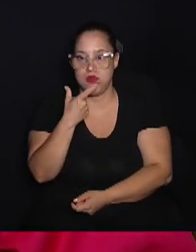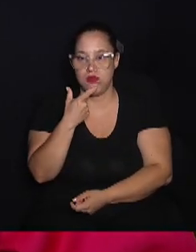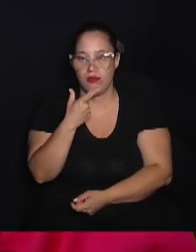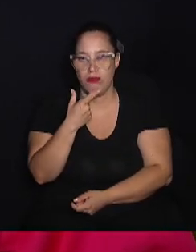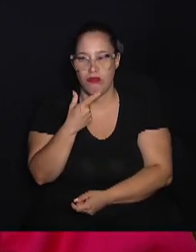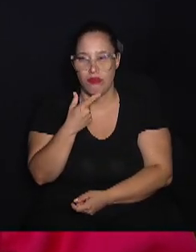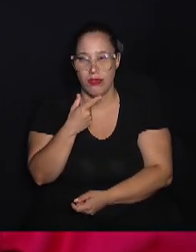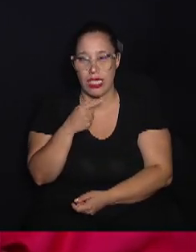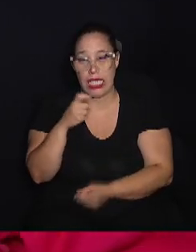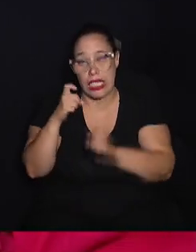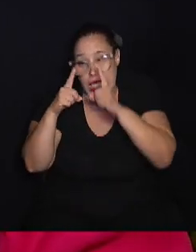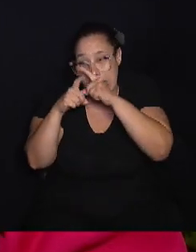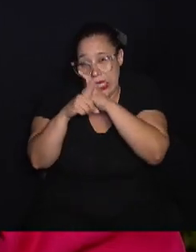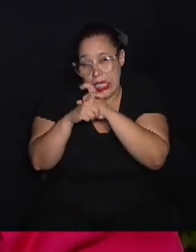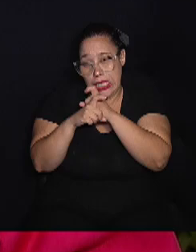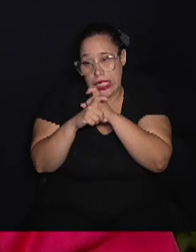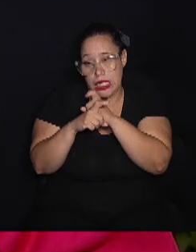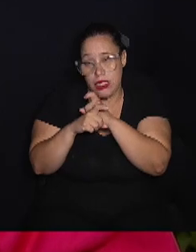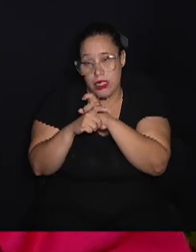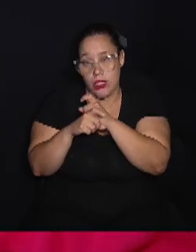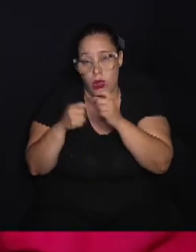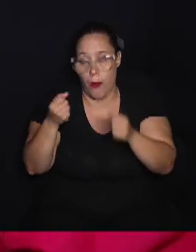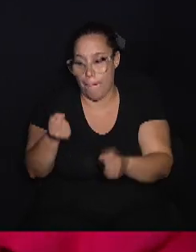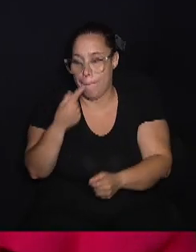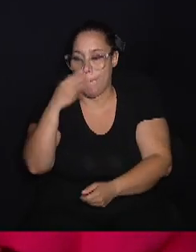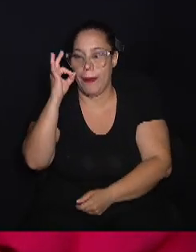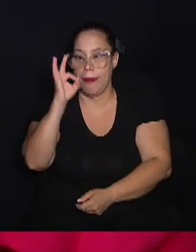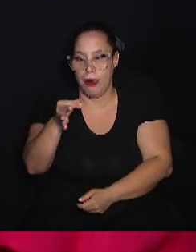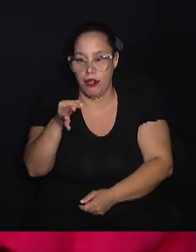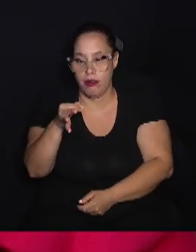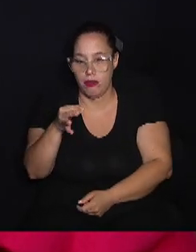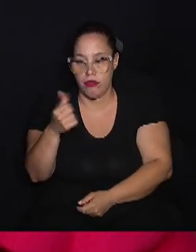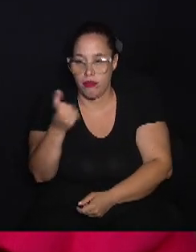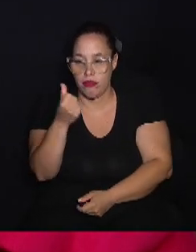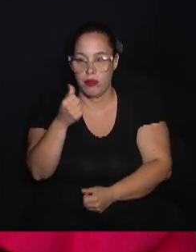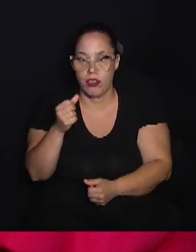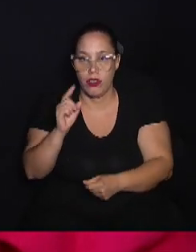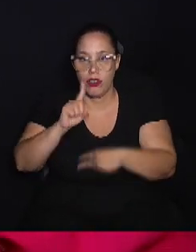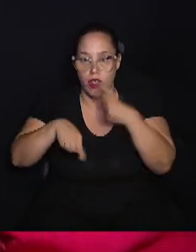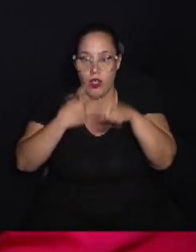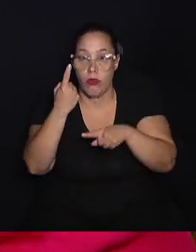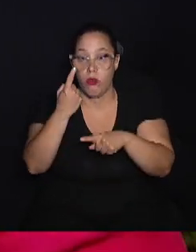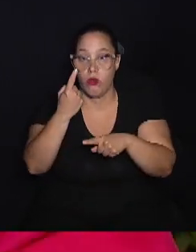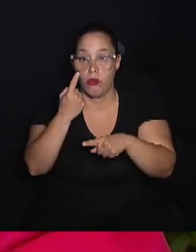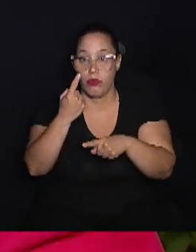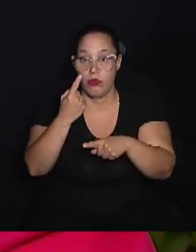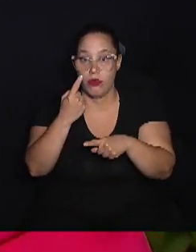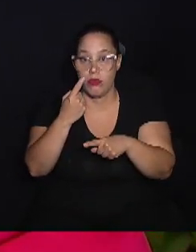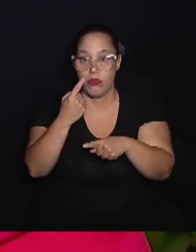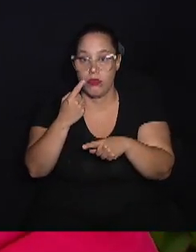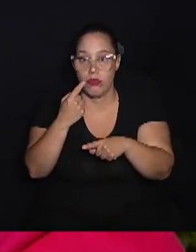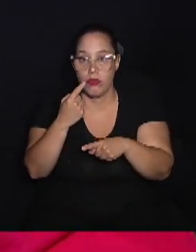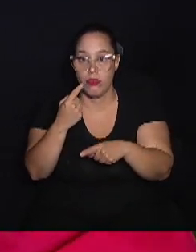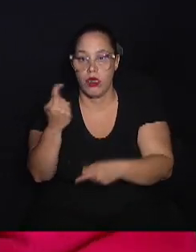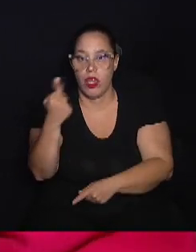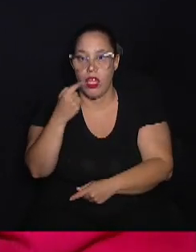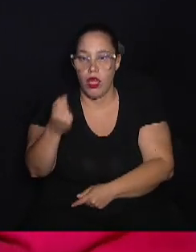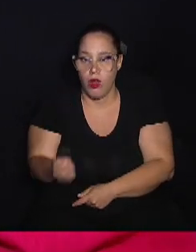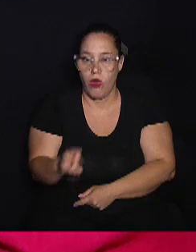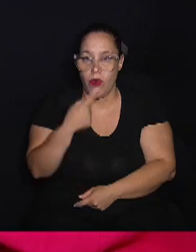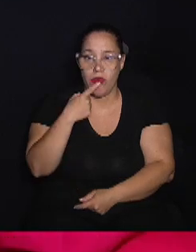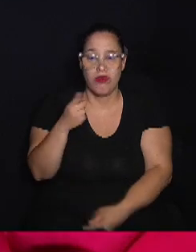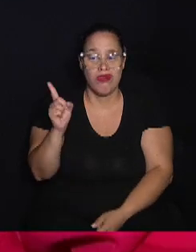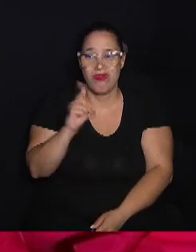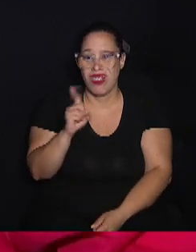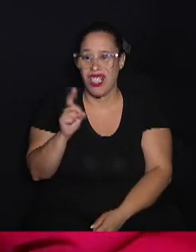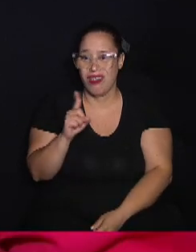difícil mais complicadinho mas se você acertar de primeira a chance de sucesso é muito grande porque se você na primeira tentativa não dá